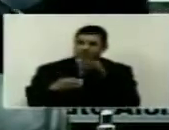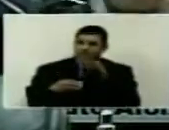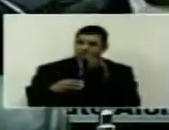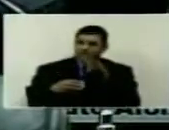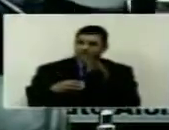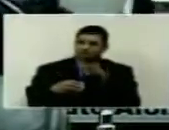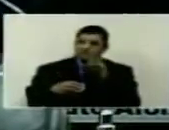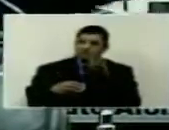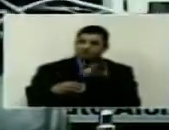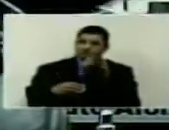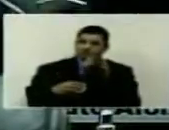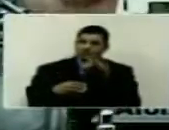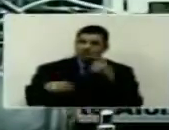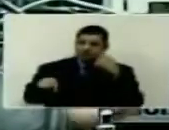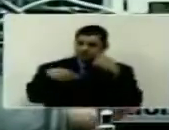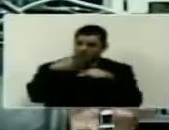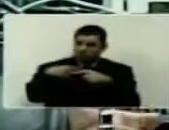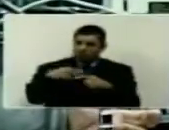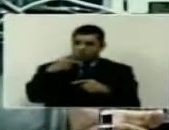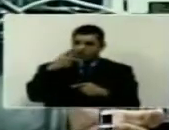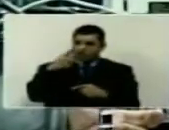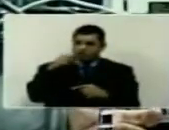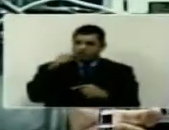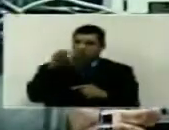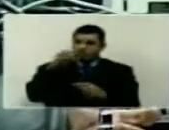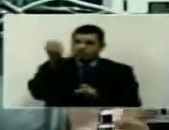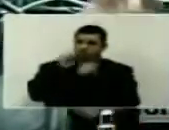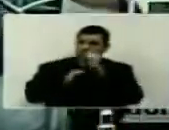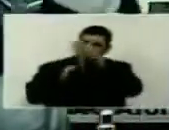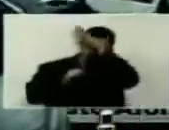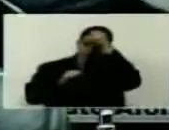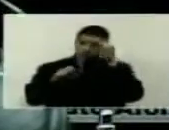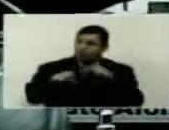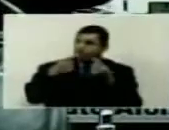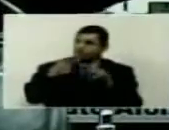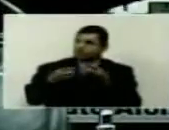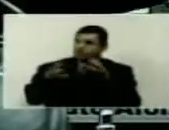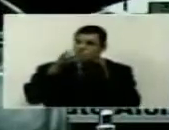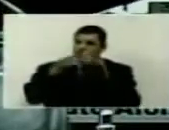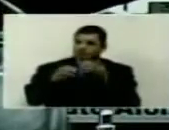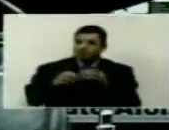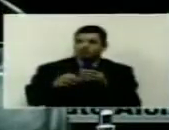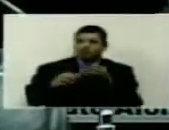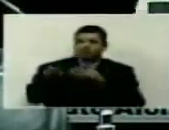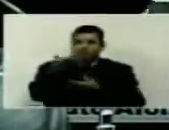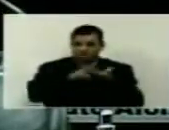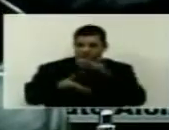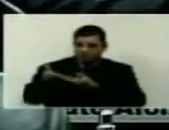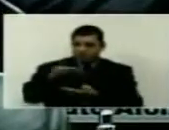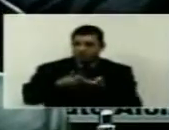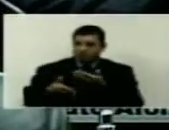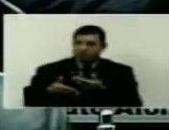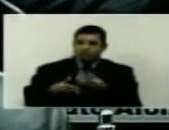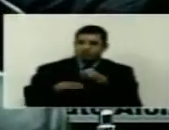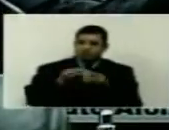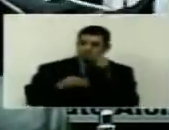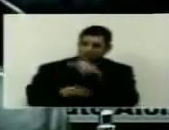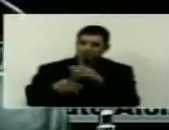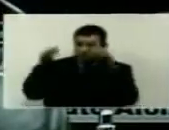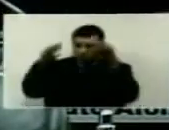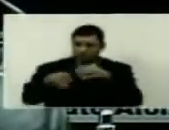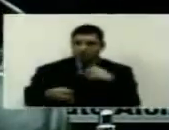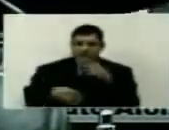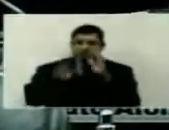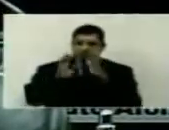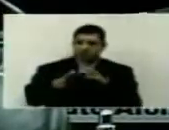dizer isso, disseram que eu era contra o polo industrial de Manaus. Mas é evidente que ações como essas, rasteiras, certo?